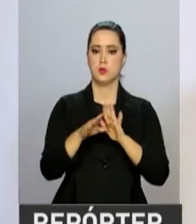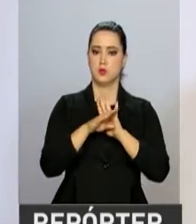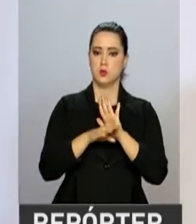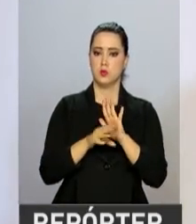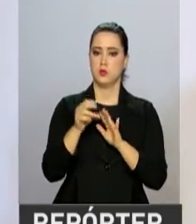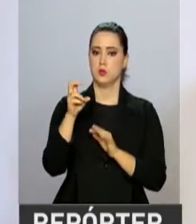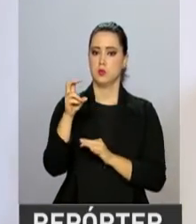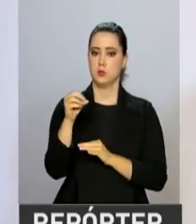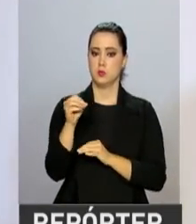50 milhões de reais